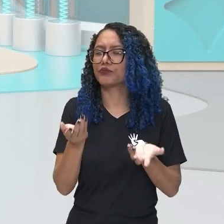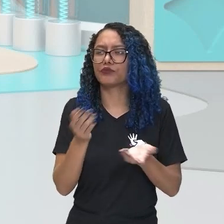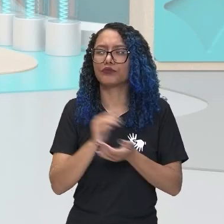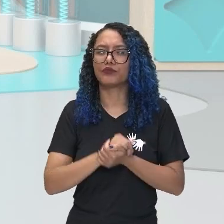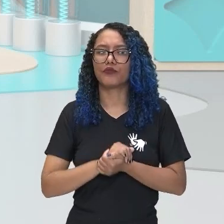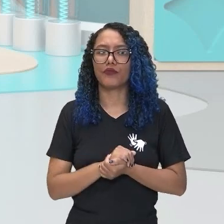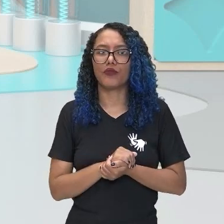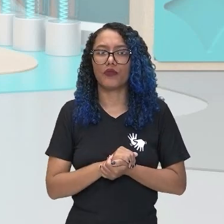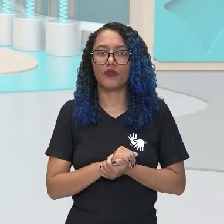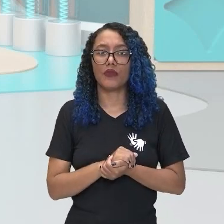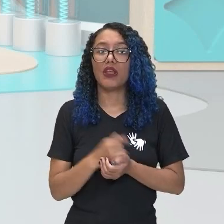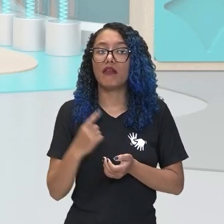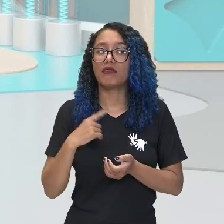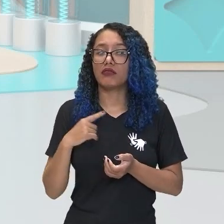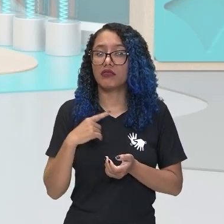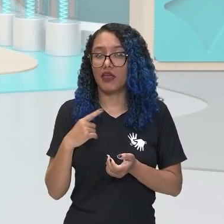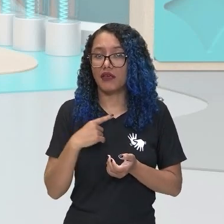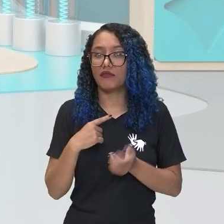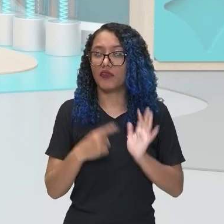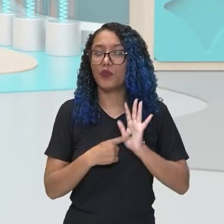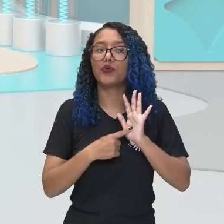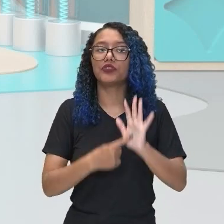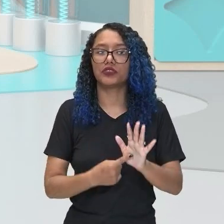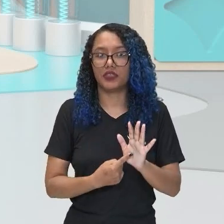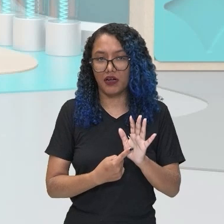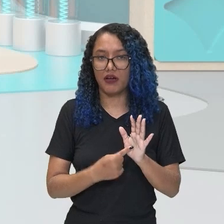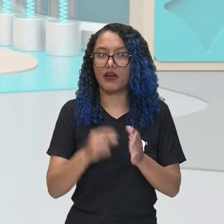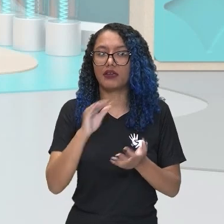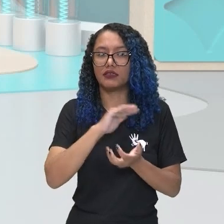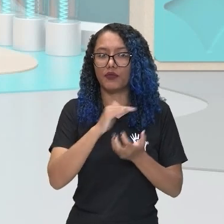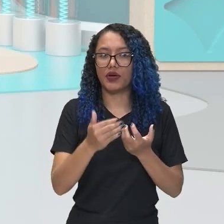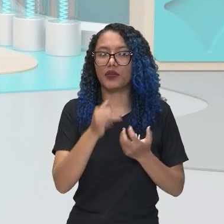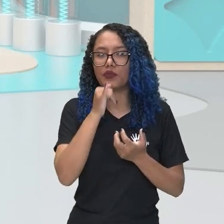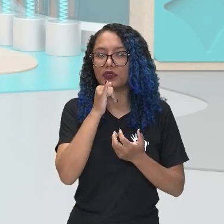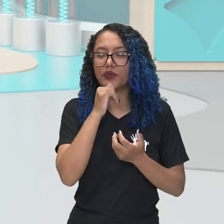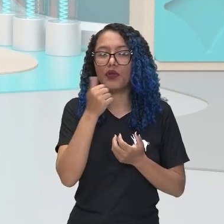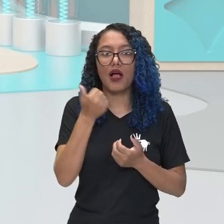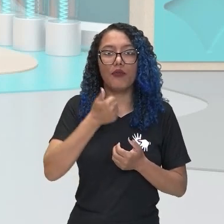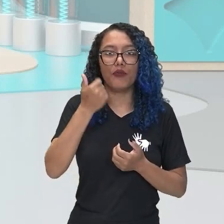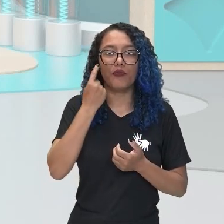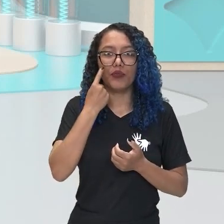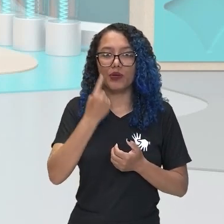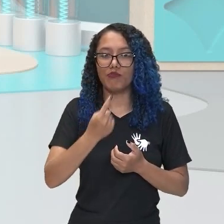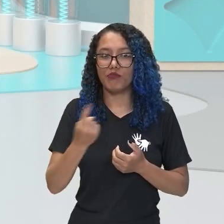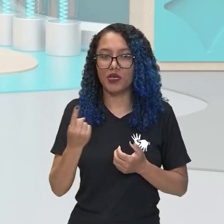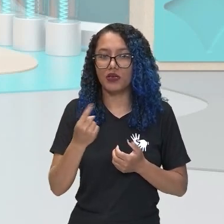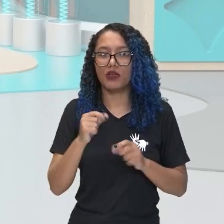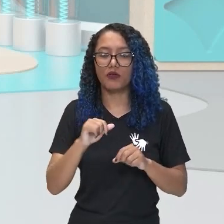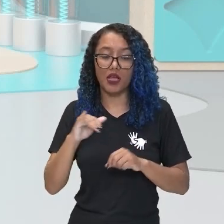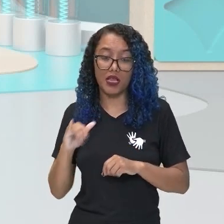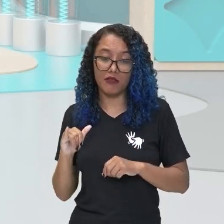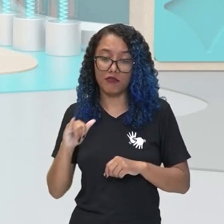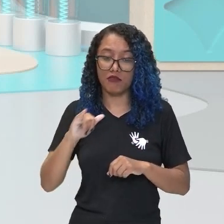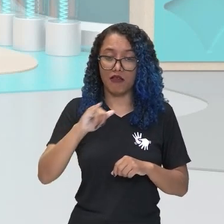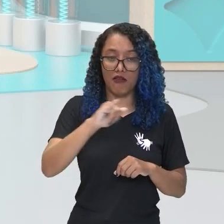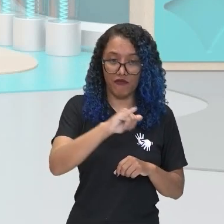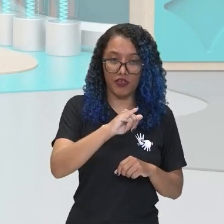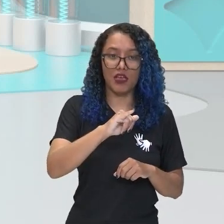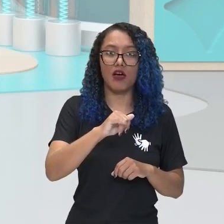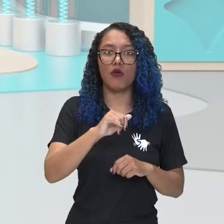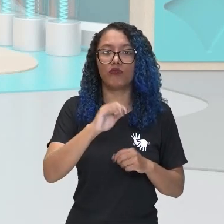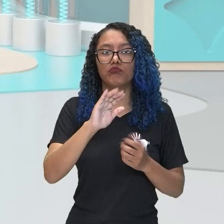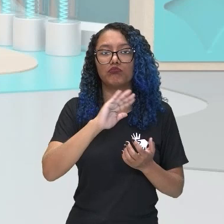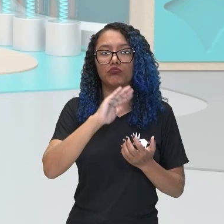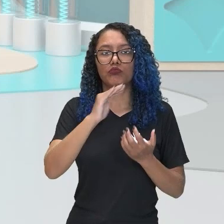texto essas camadas. Por exemplo, temos a troposfera, onde os aviões eles navegam, e vamos prosseguindo, olha